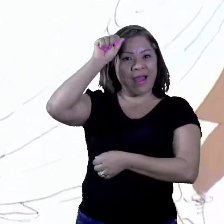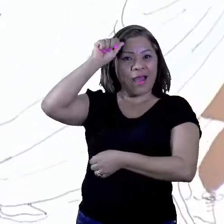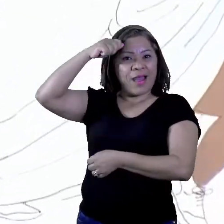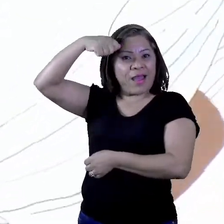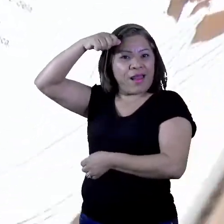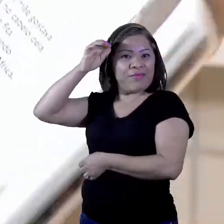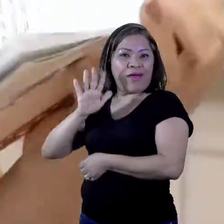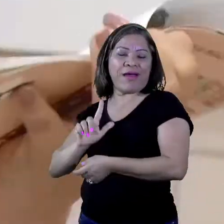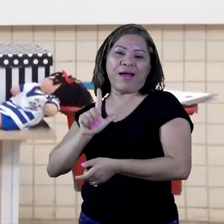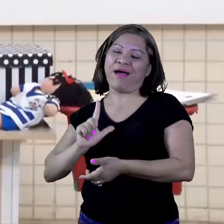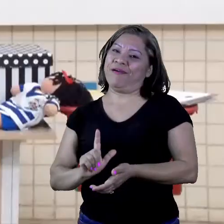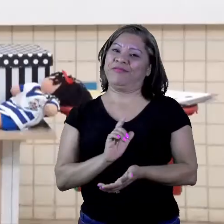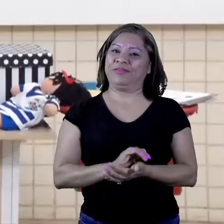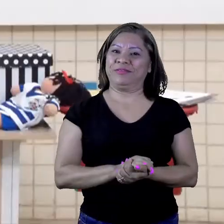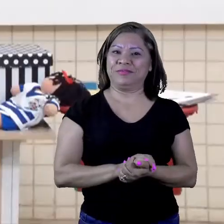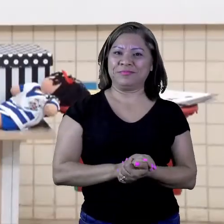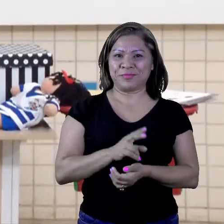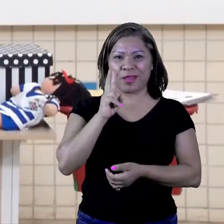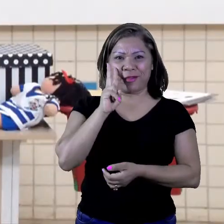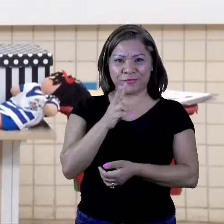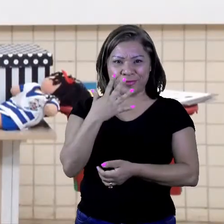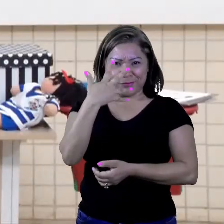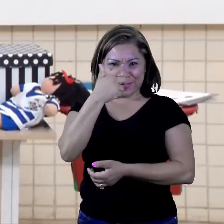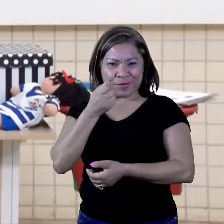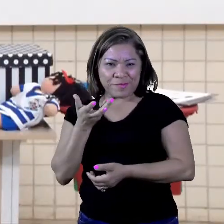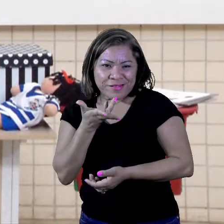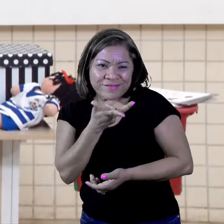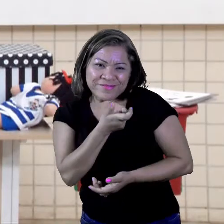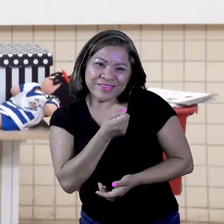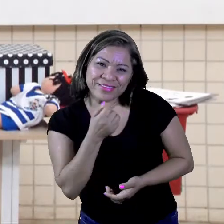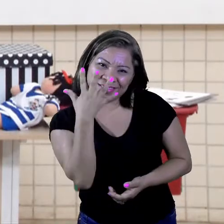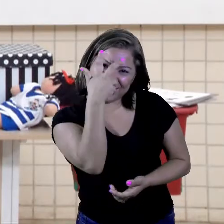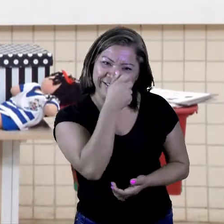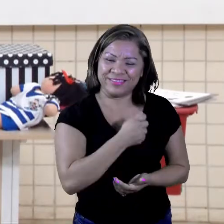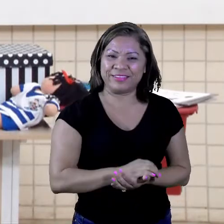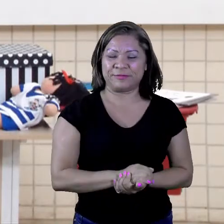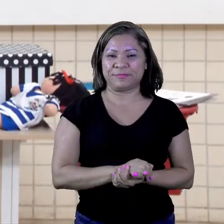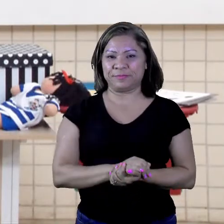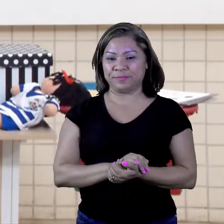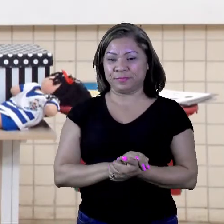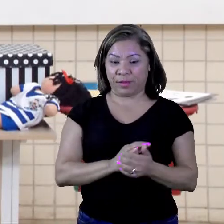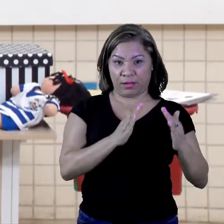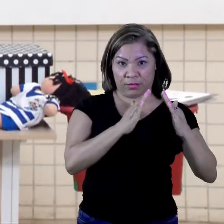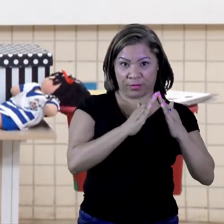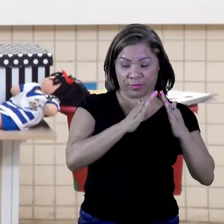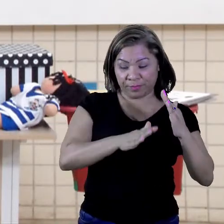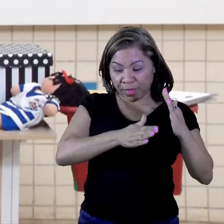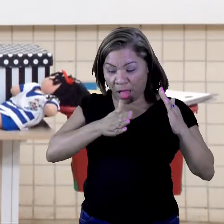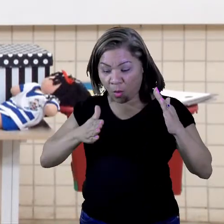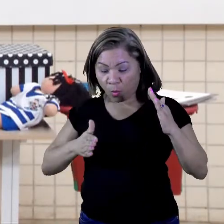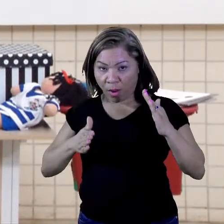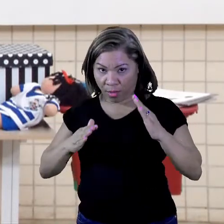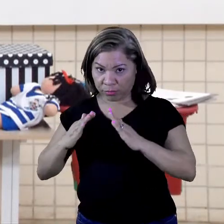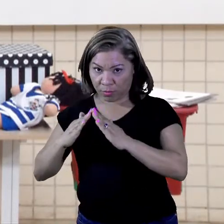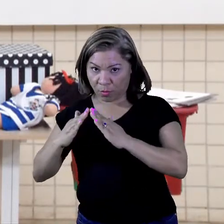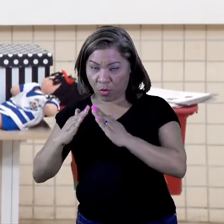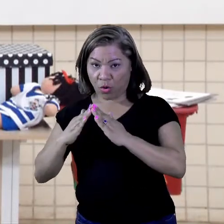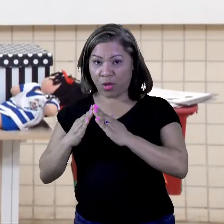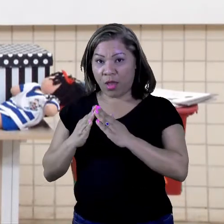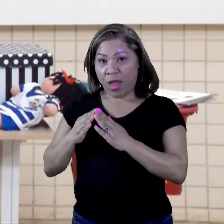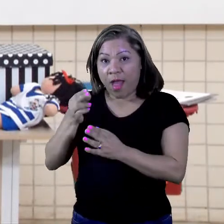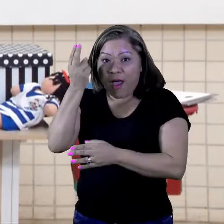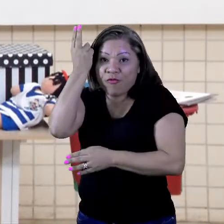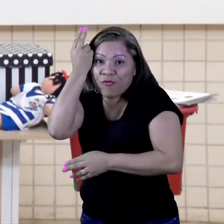Perceberam que maravilha, né? Linda. Do lado de sua casa, morava um coelho branco,